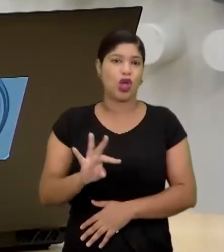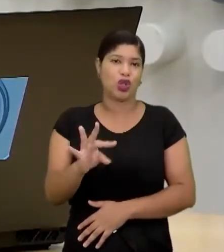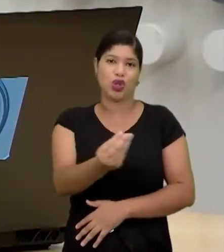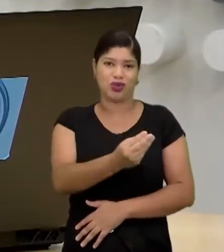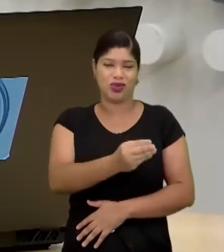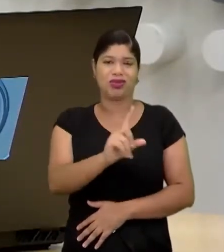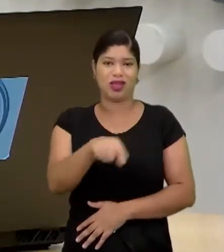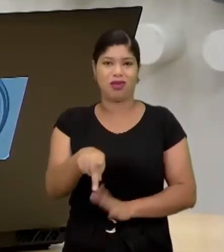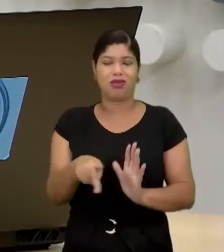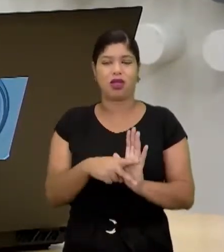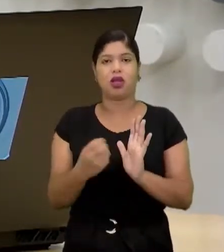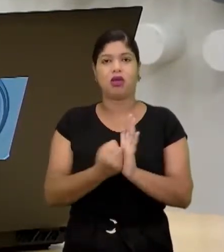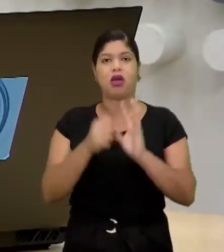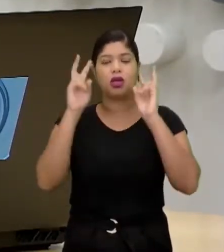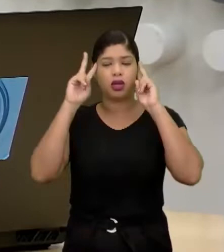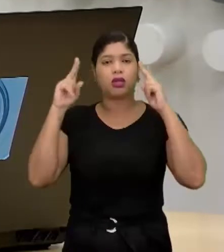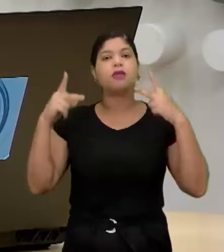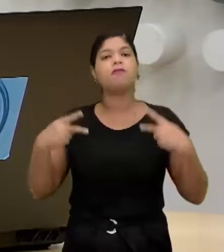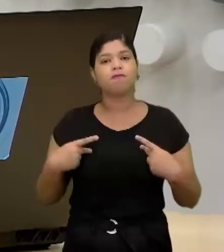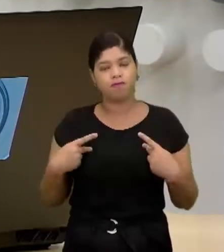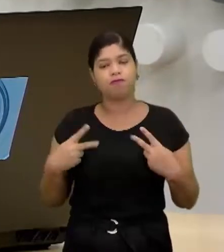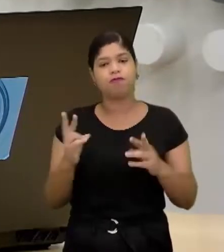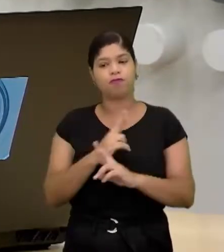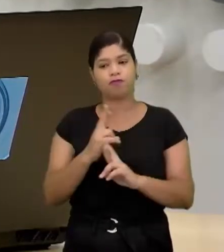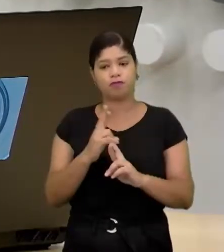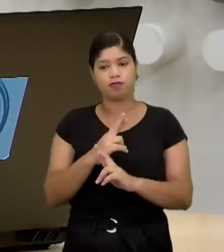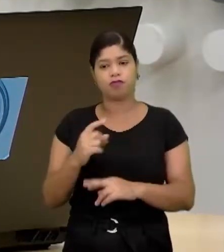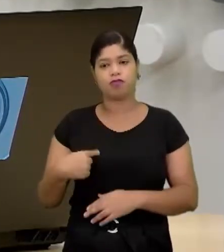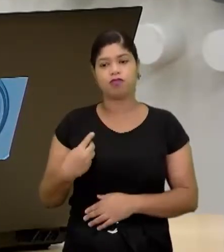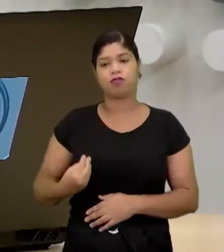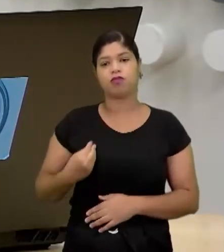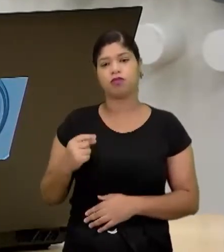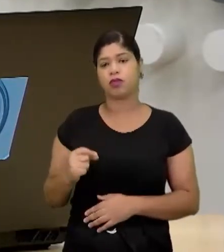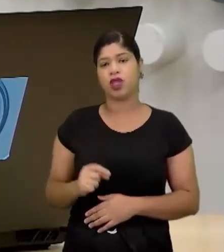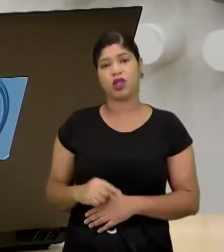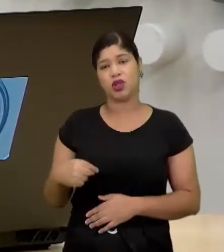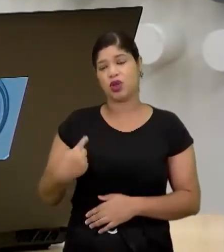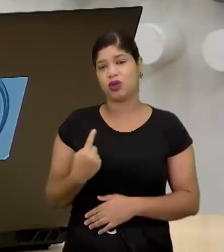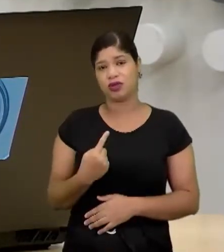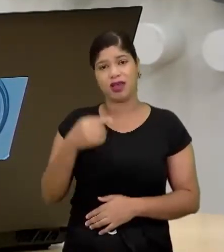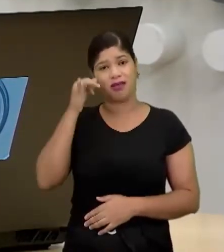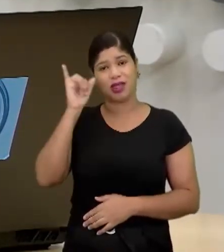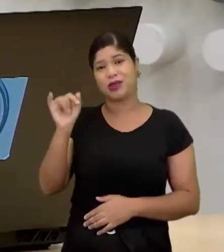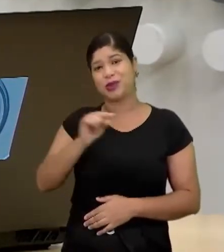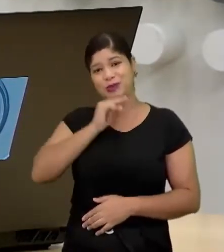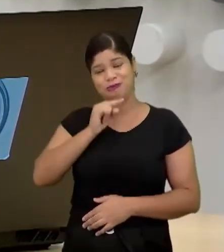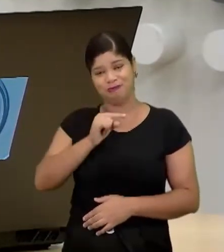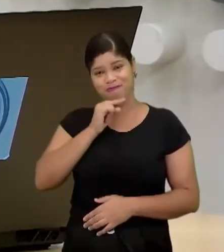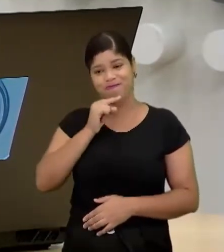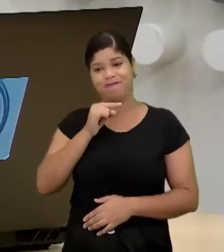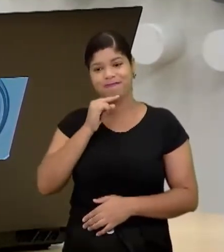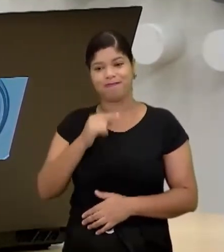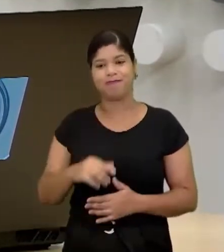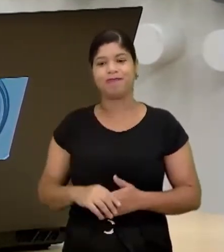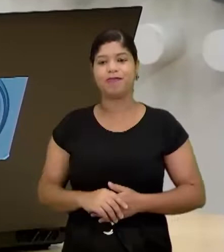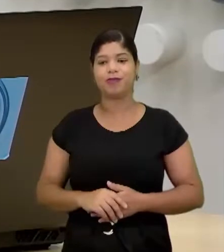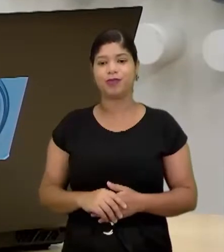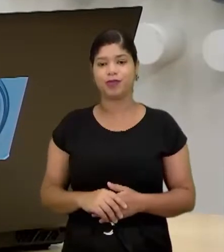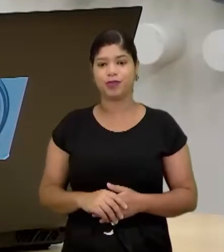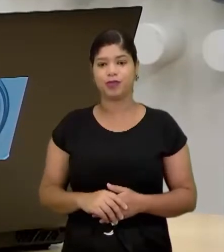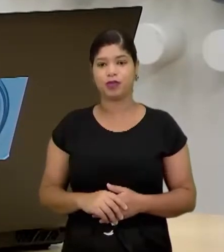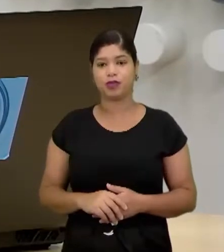humanos que são comportamentos assim que fazem parte de quem nós somos a gente não consegue é isso que a gente chama de natureza